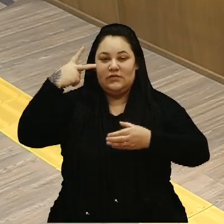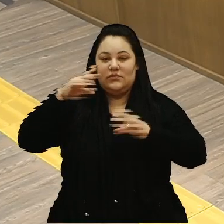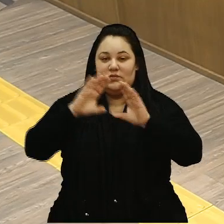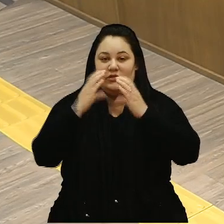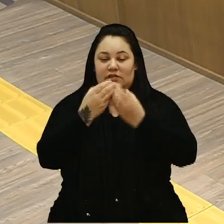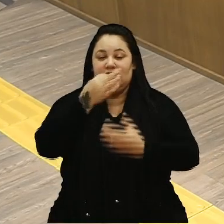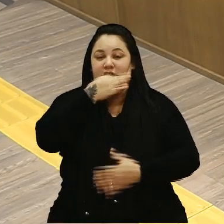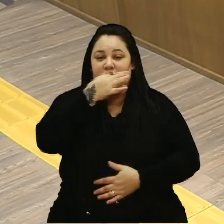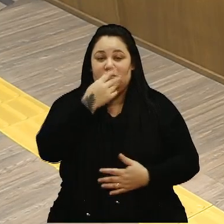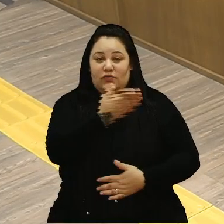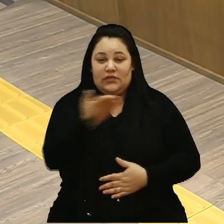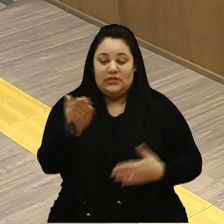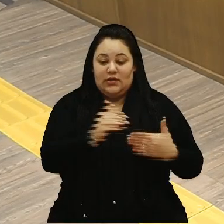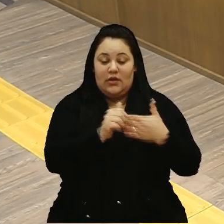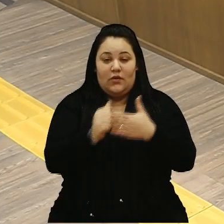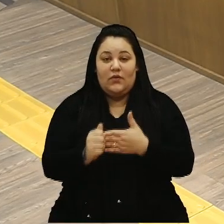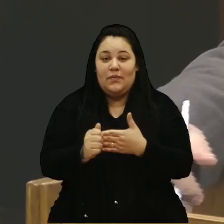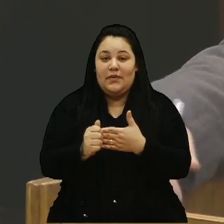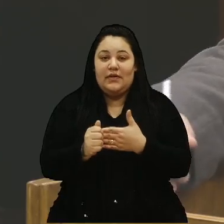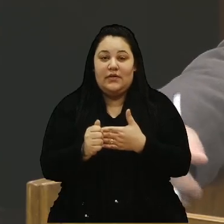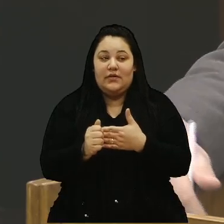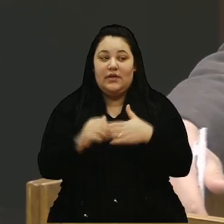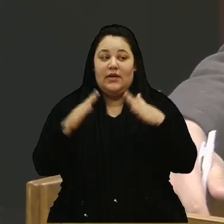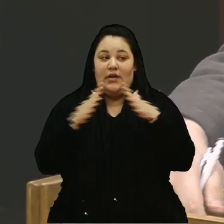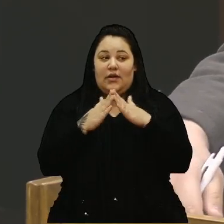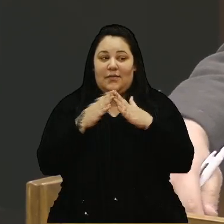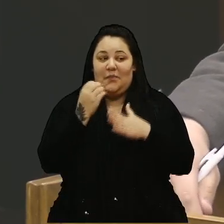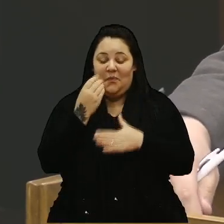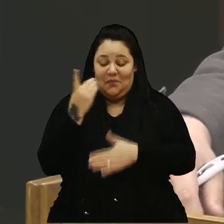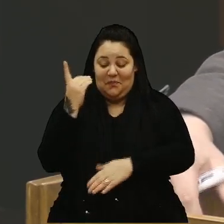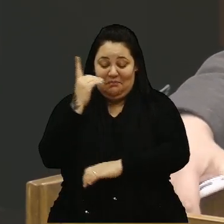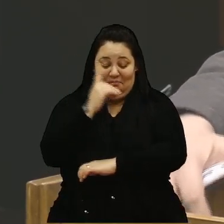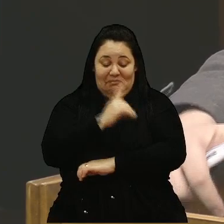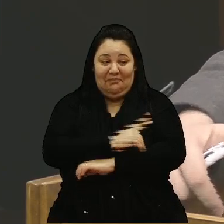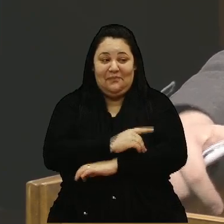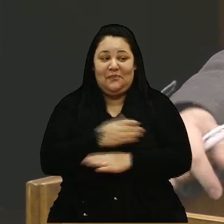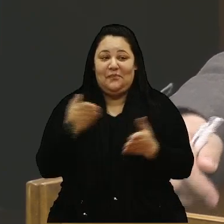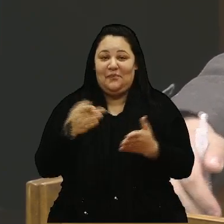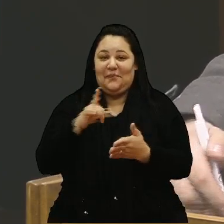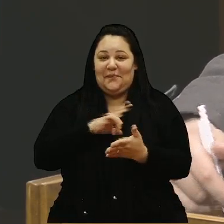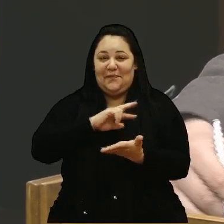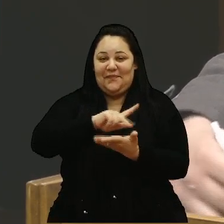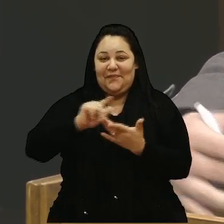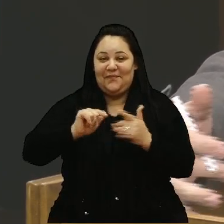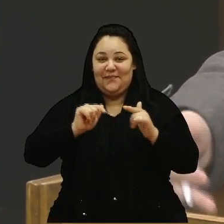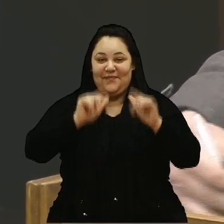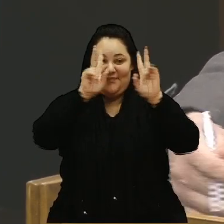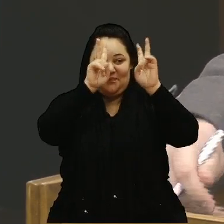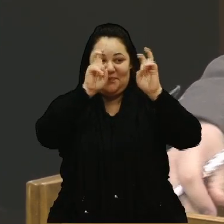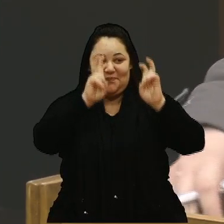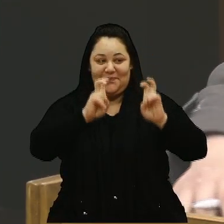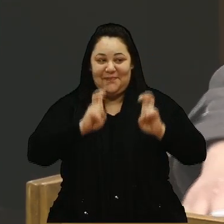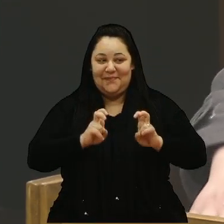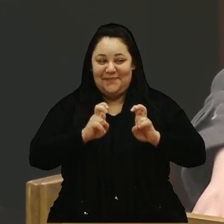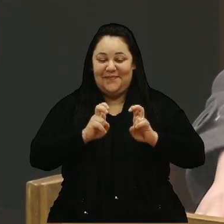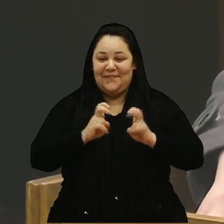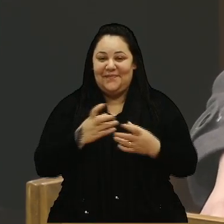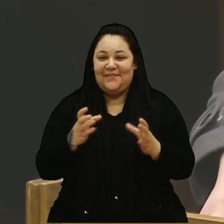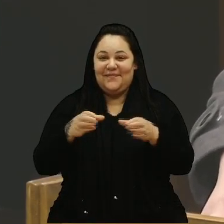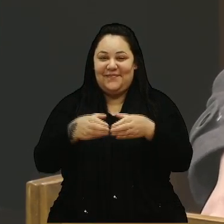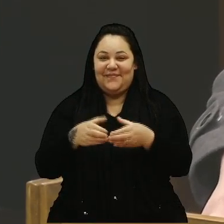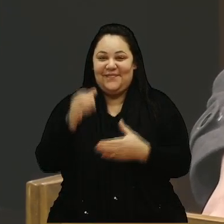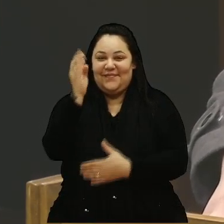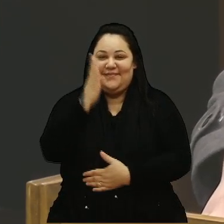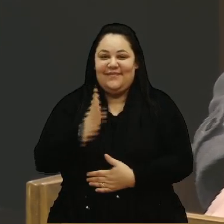que irão nos assistir, bom dia. Hoje nós teríamos uma série de assuntos, né, de cunho nacional para nós tratarmos